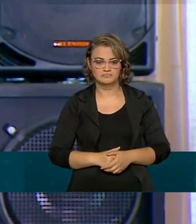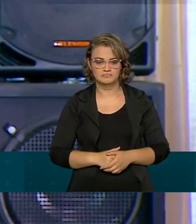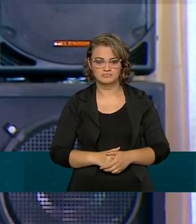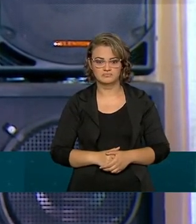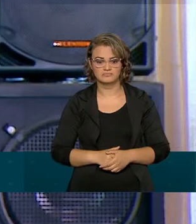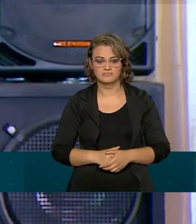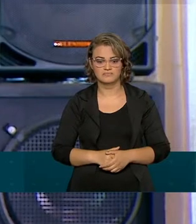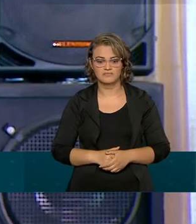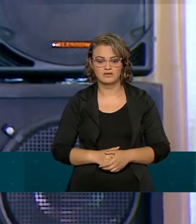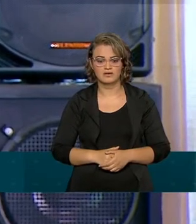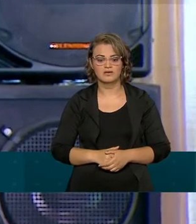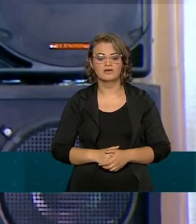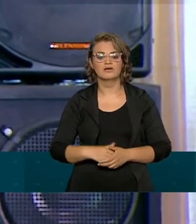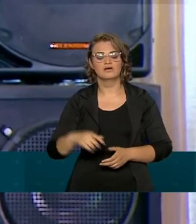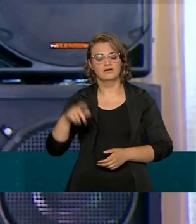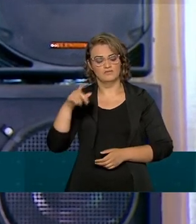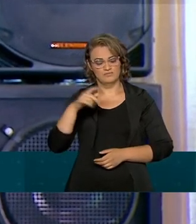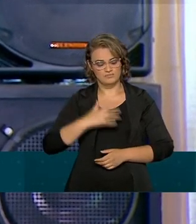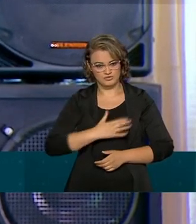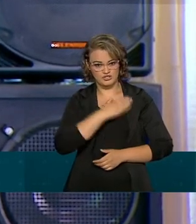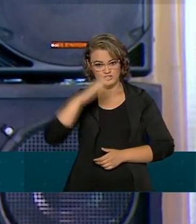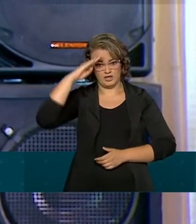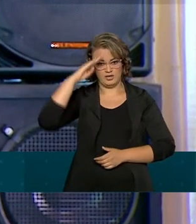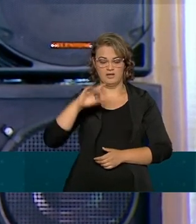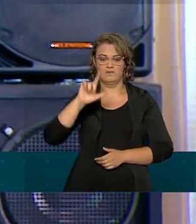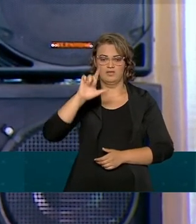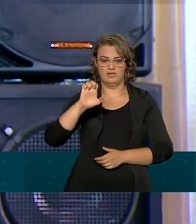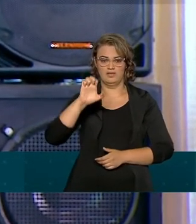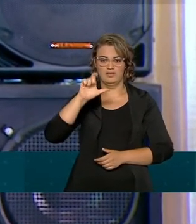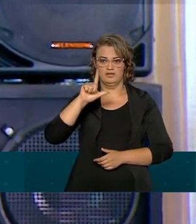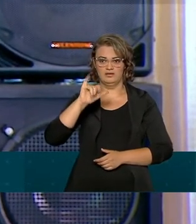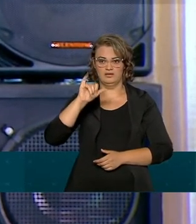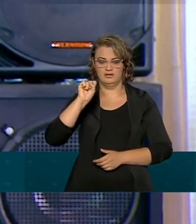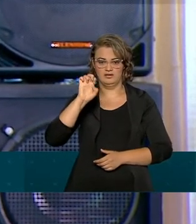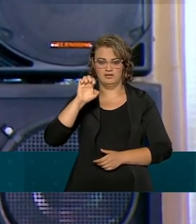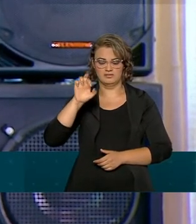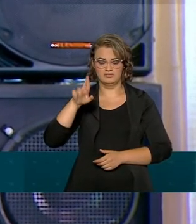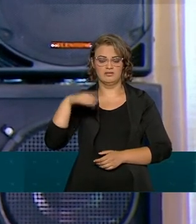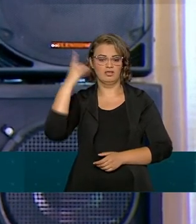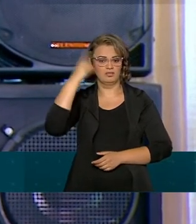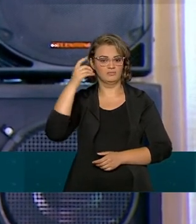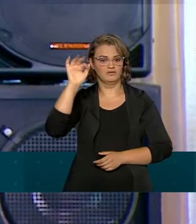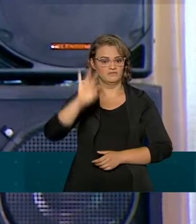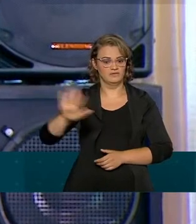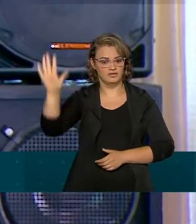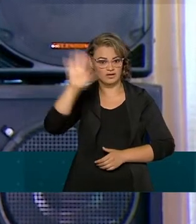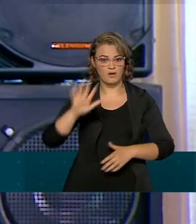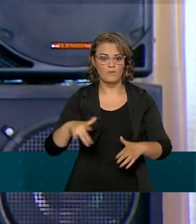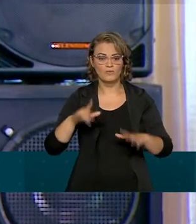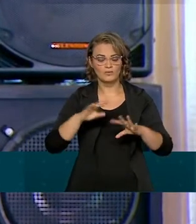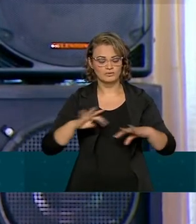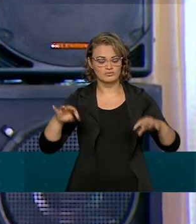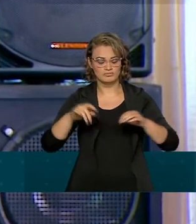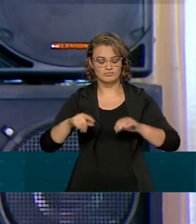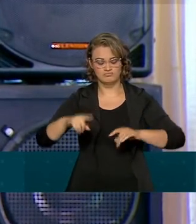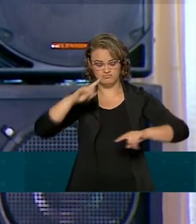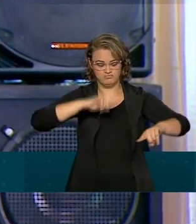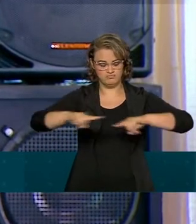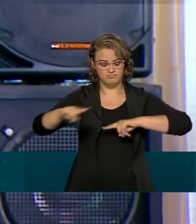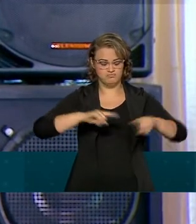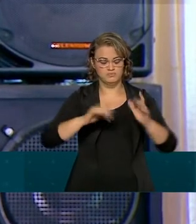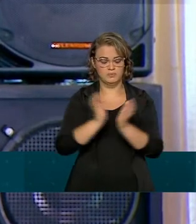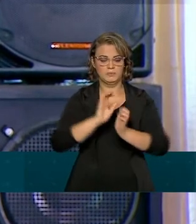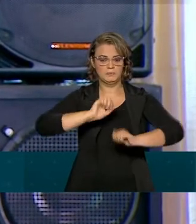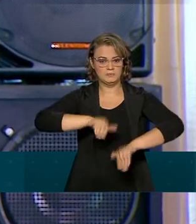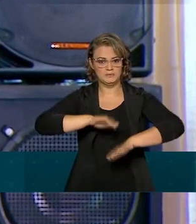é excelentíssimo senhor' Geral de Obrigada Eliéser Girão Monteiro Filho deputado federal senhores integrantes do alto-comando do exército